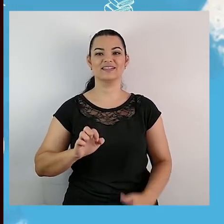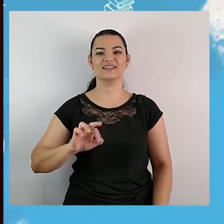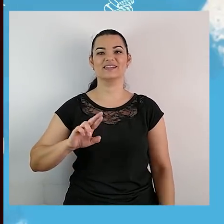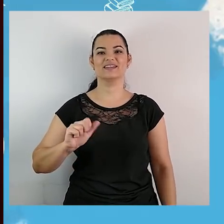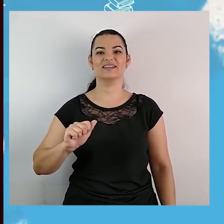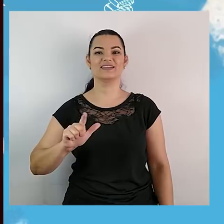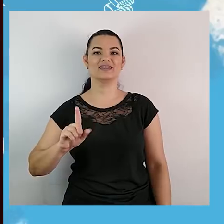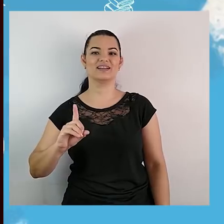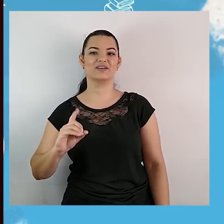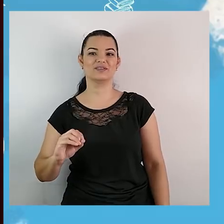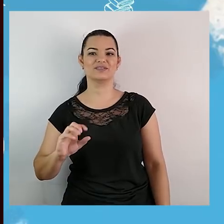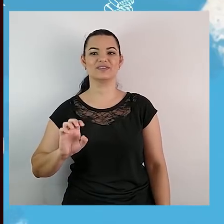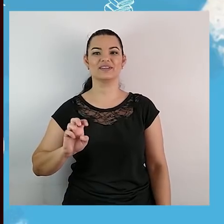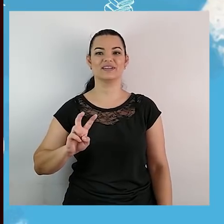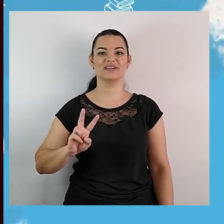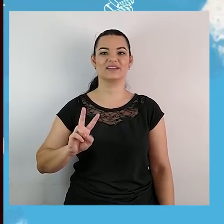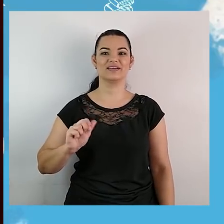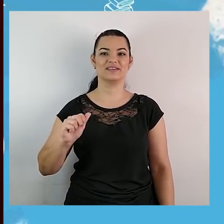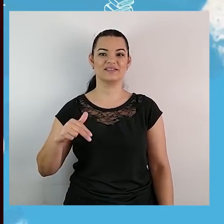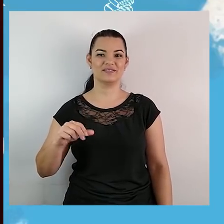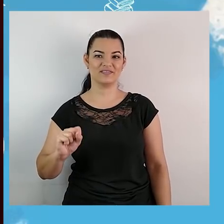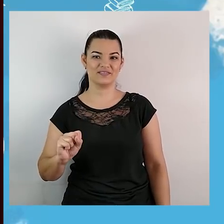da escola Heraldo Evans.